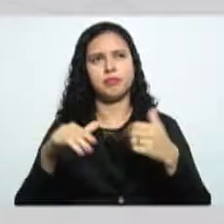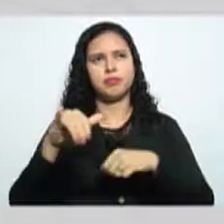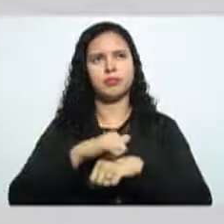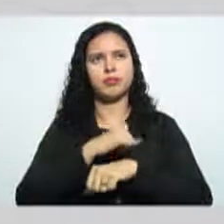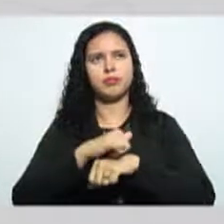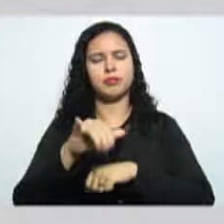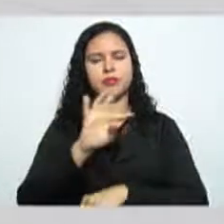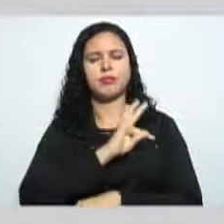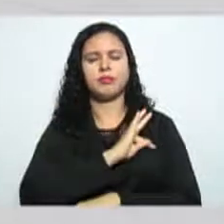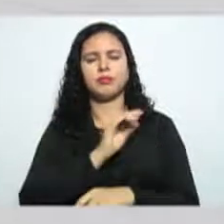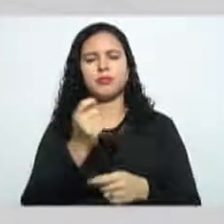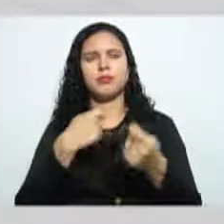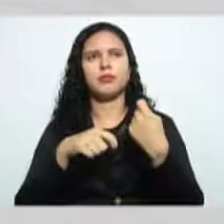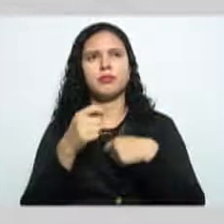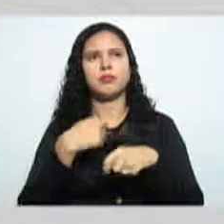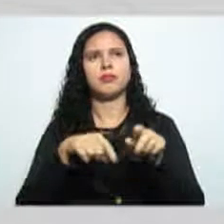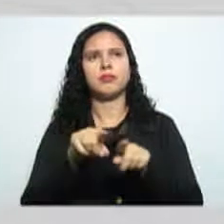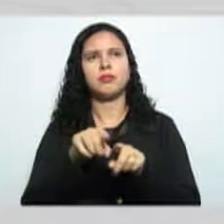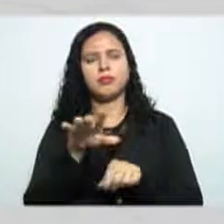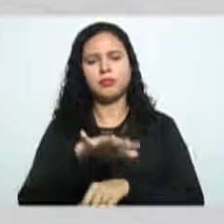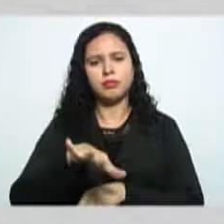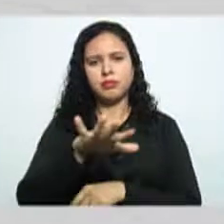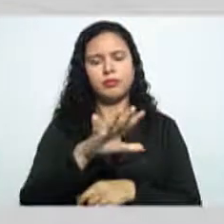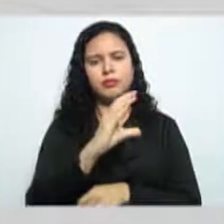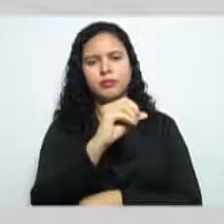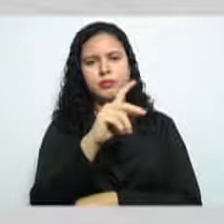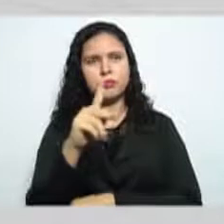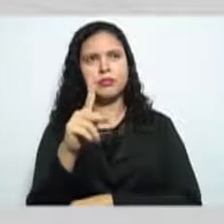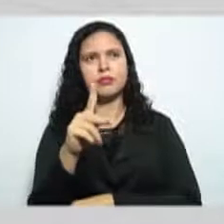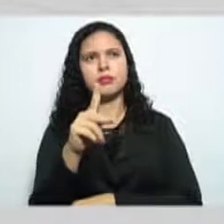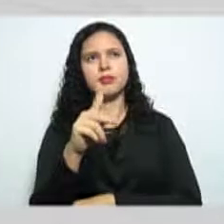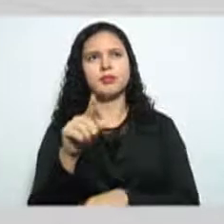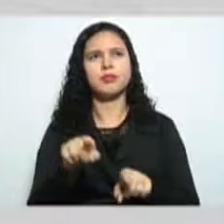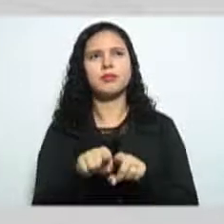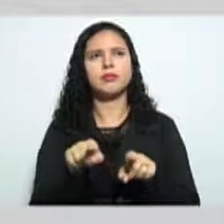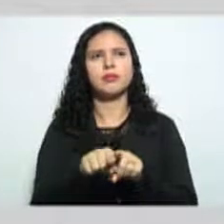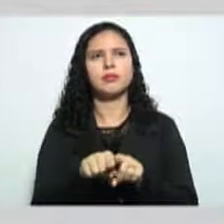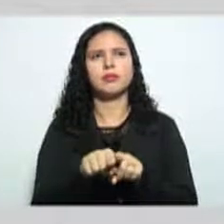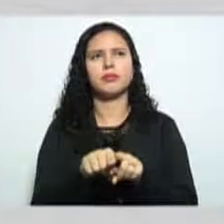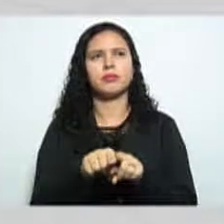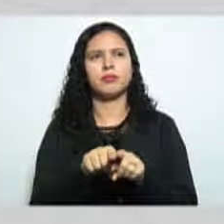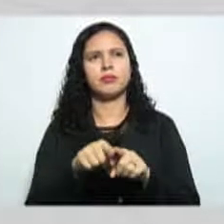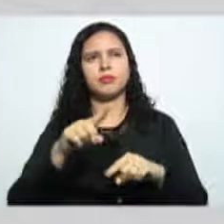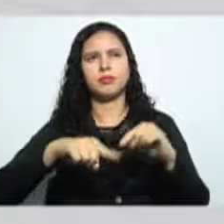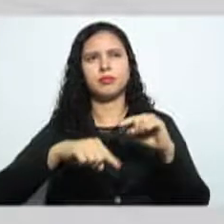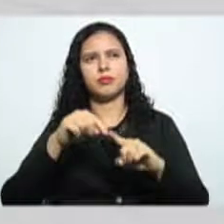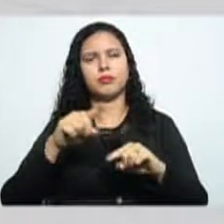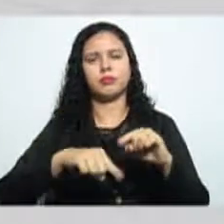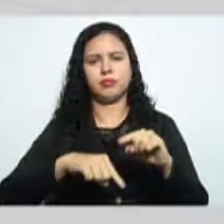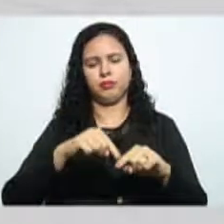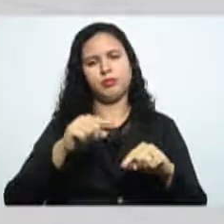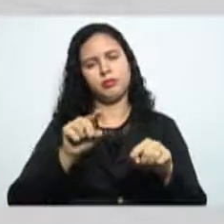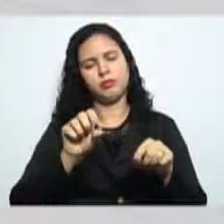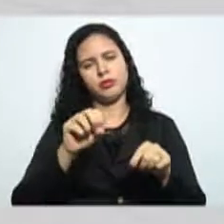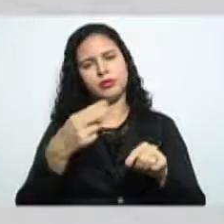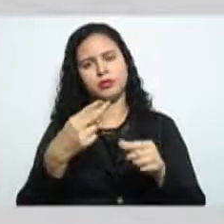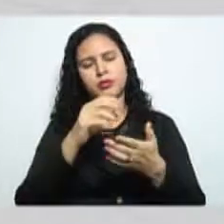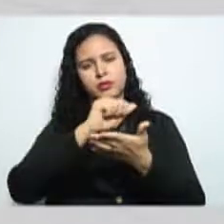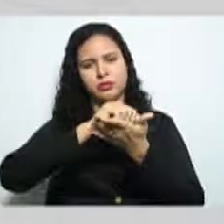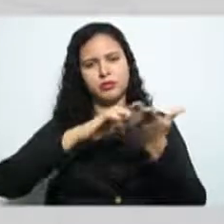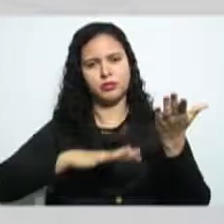técnicas de administração, são ramos do cooperativismo, são recursos produtivos ou são atividades